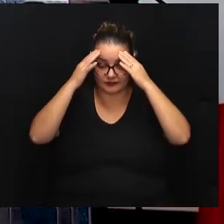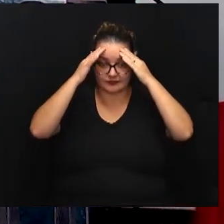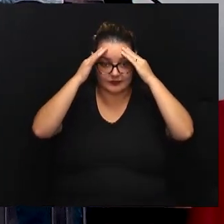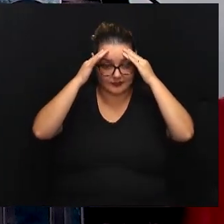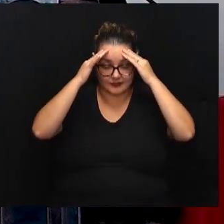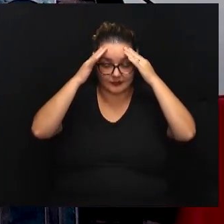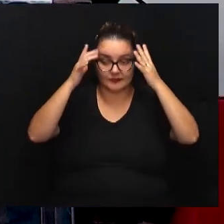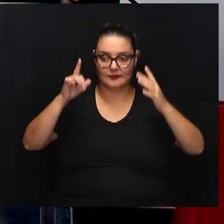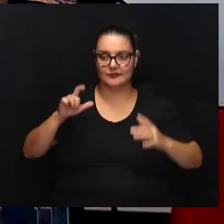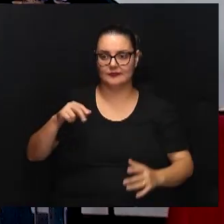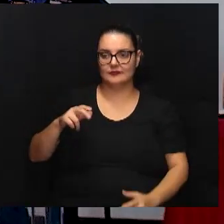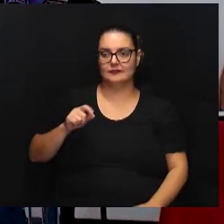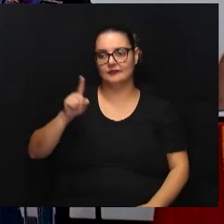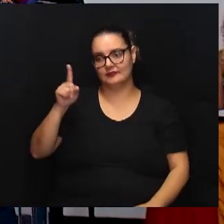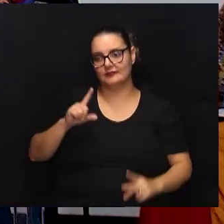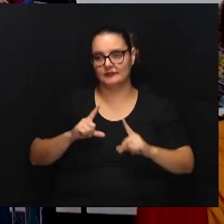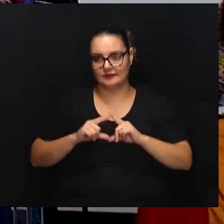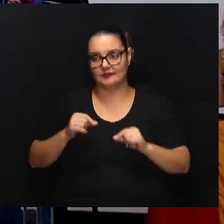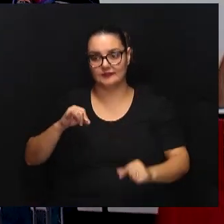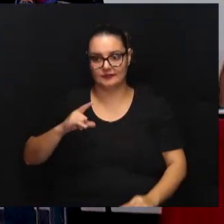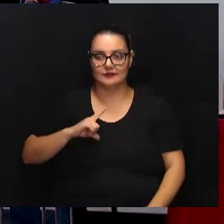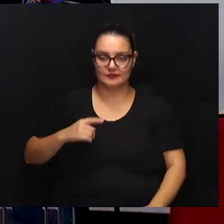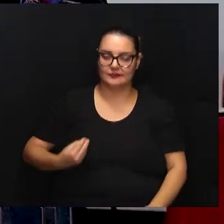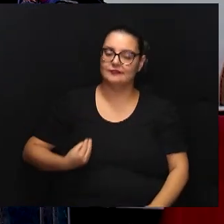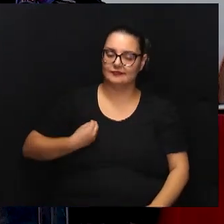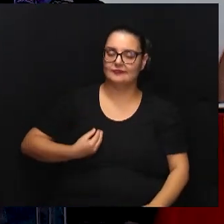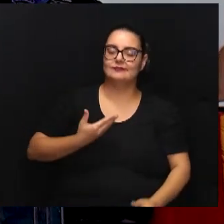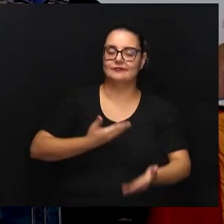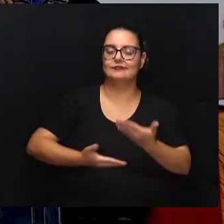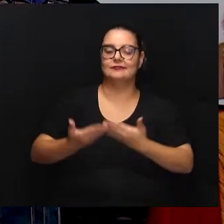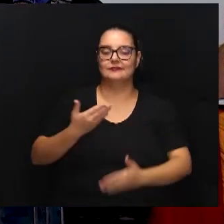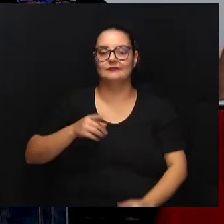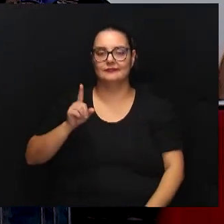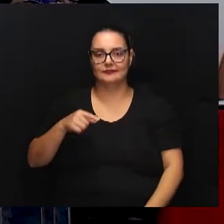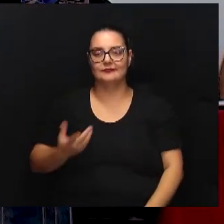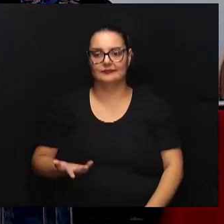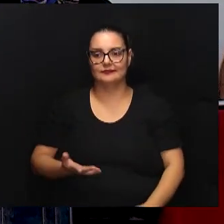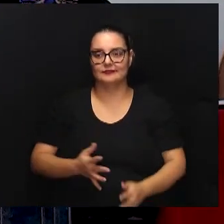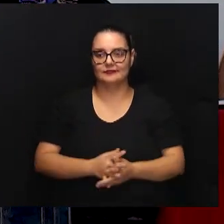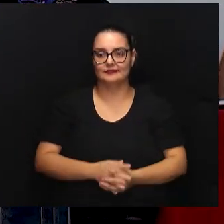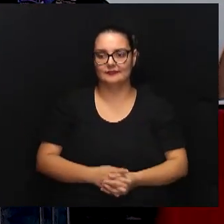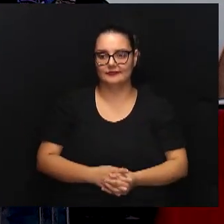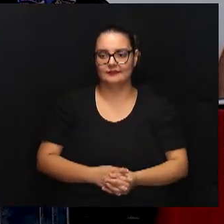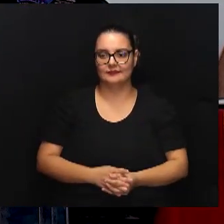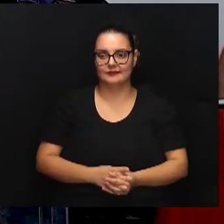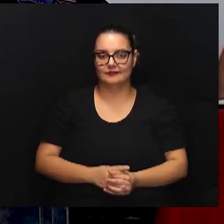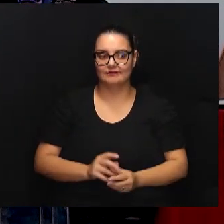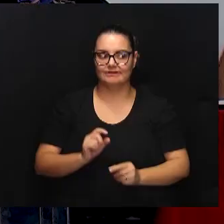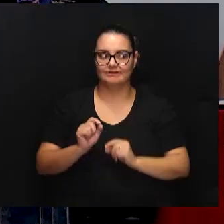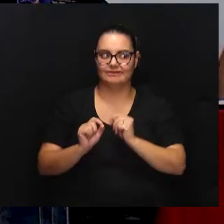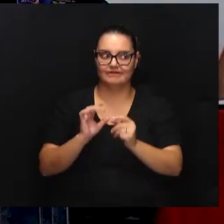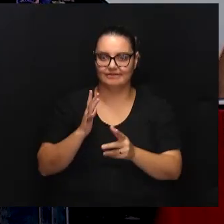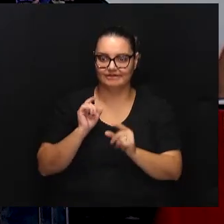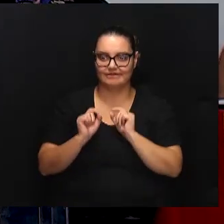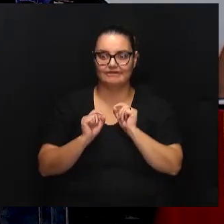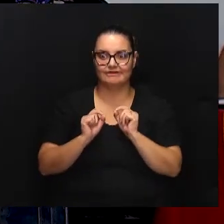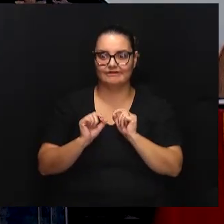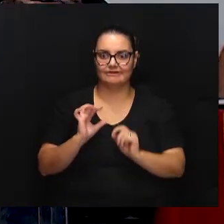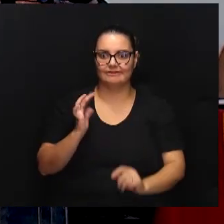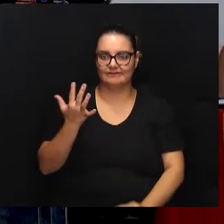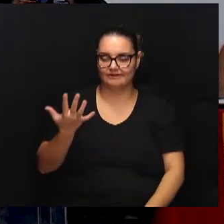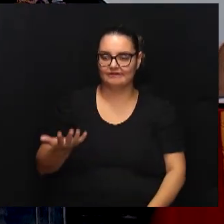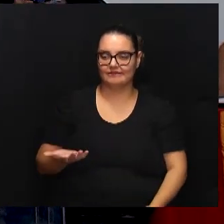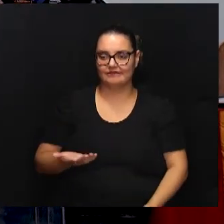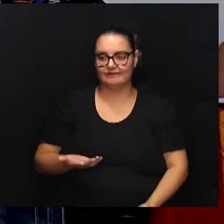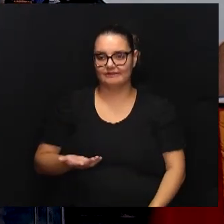estava, acho que a Lena está lá em Brasília, mas se estivesse aqui ia compartilhar isso, porque foi aquela, o que